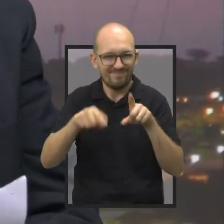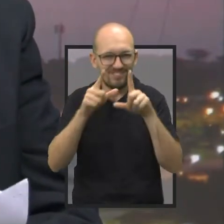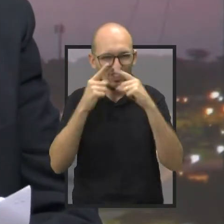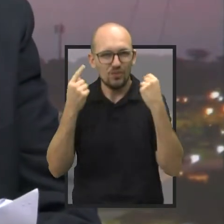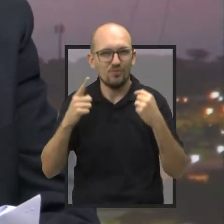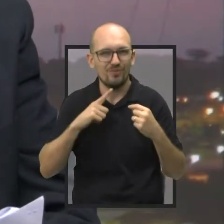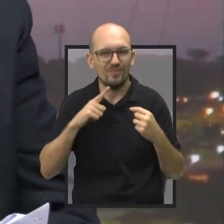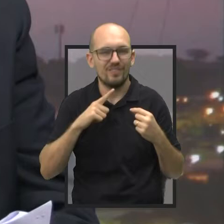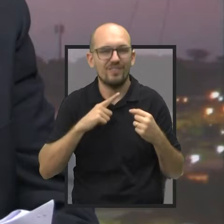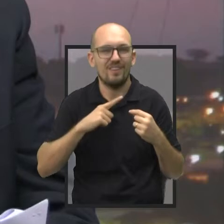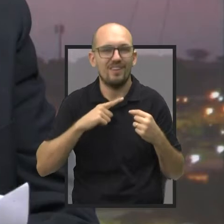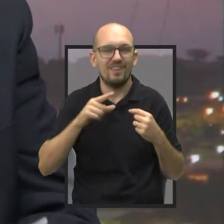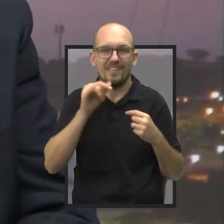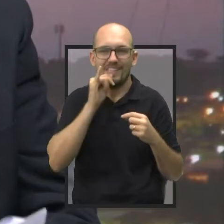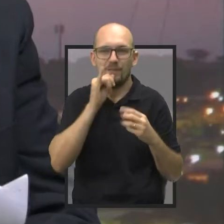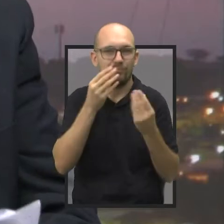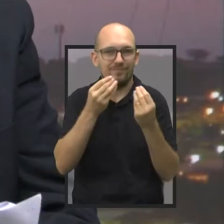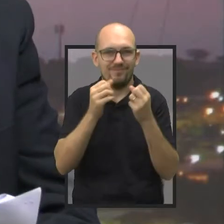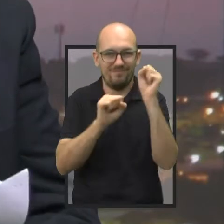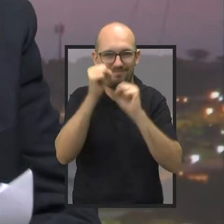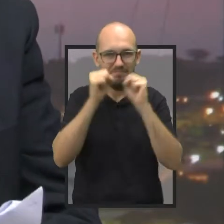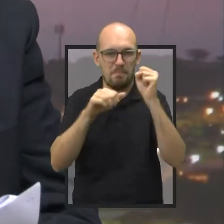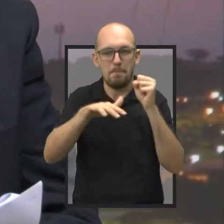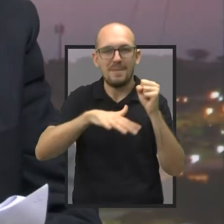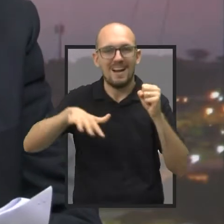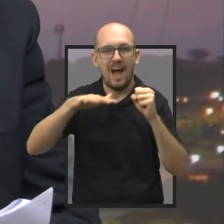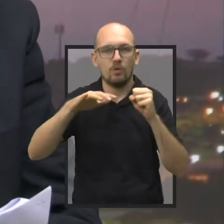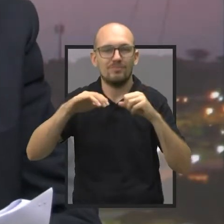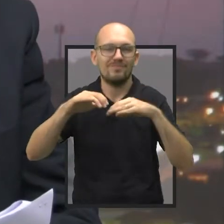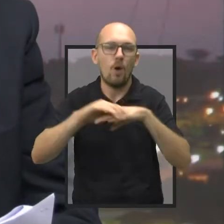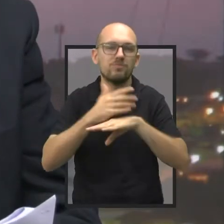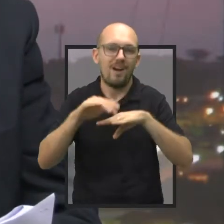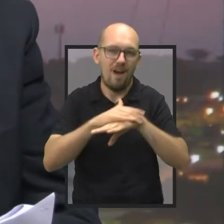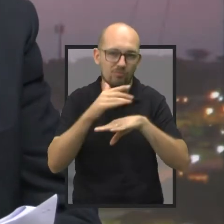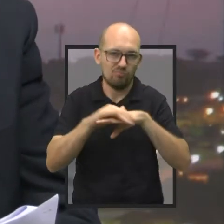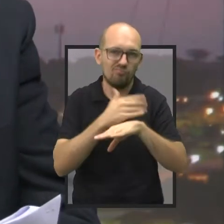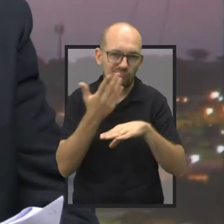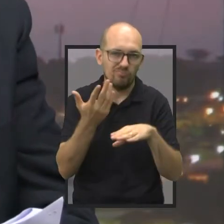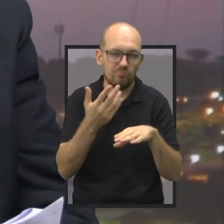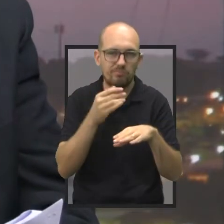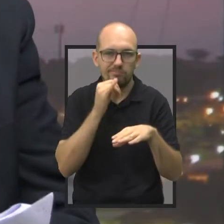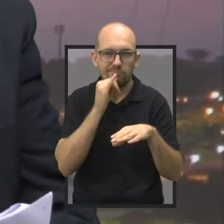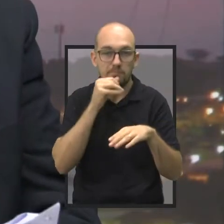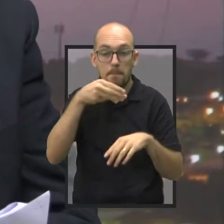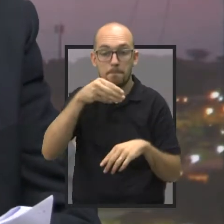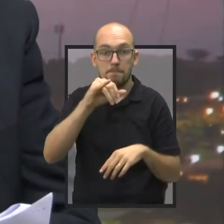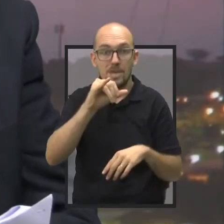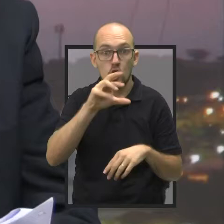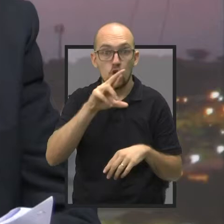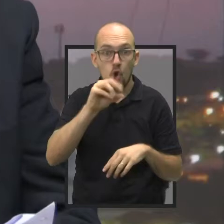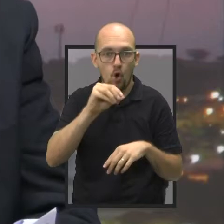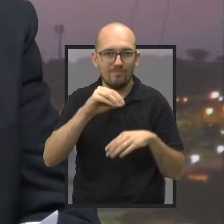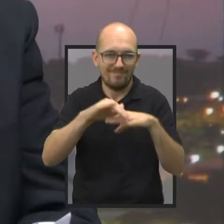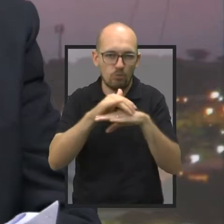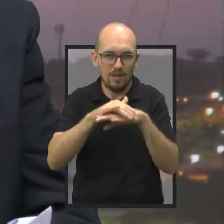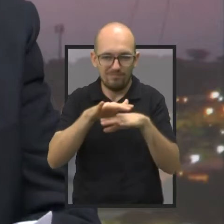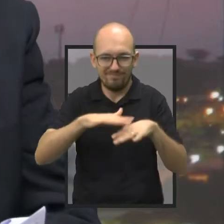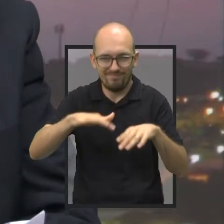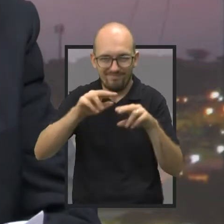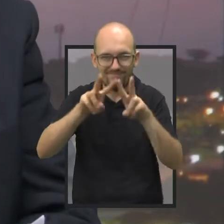a questão do mercado calçadista. Então a microeconomia vai utilizar o quê? Os